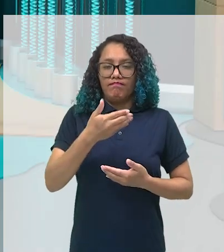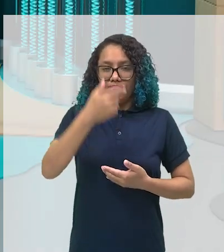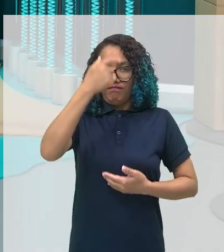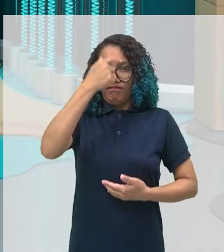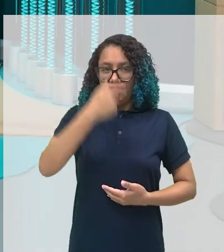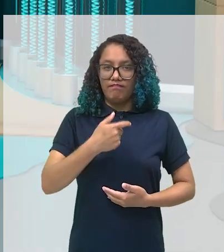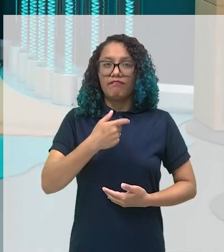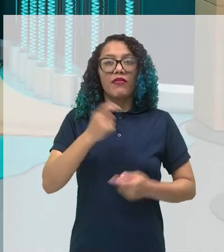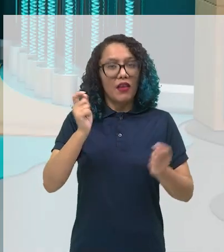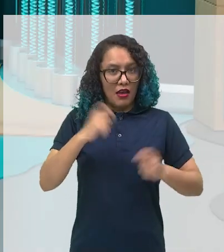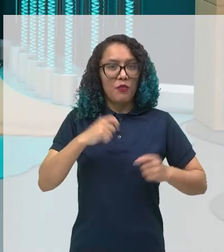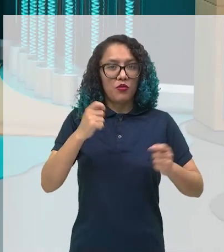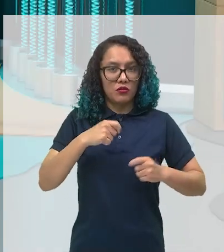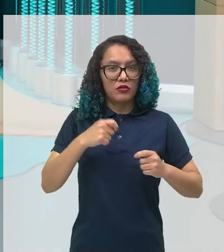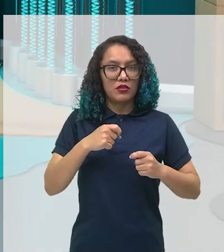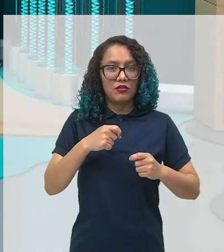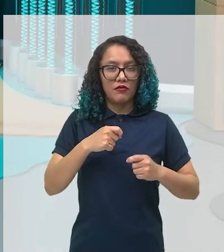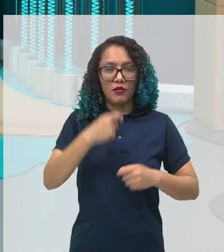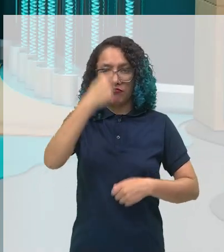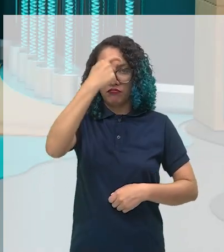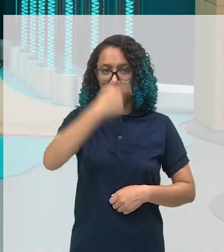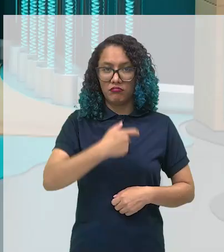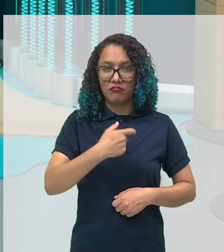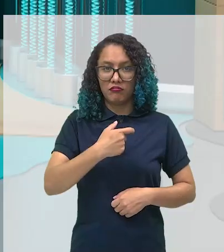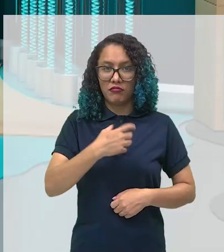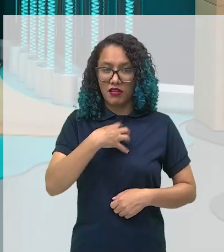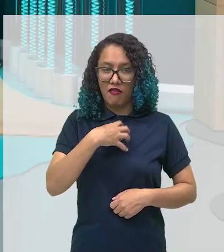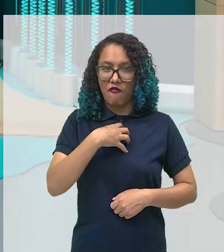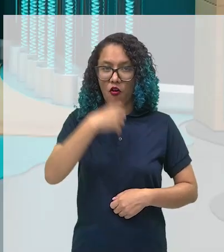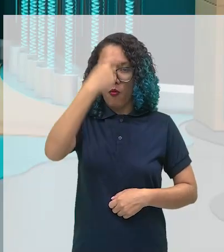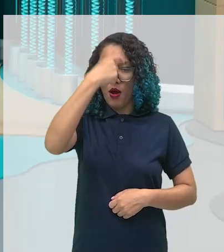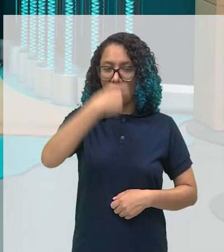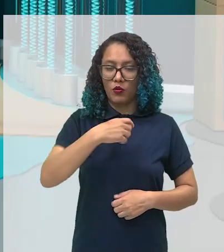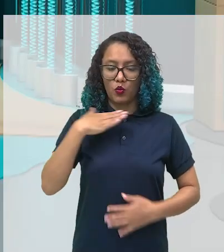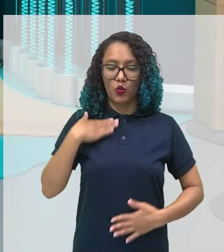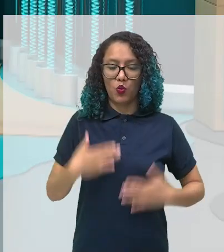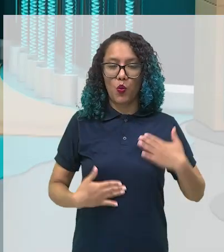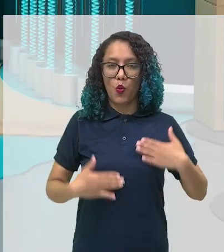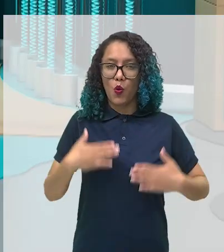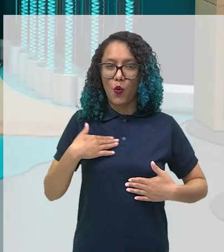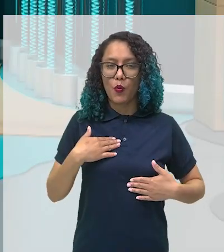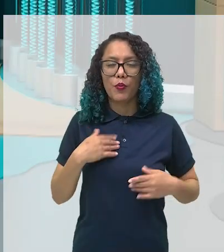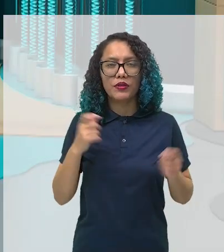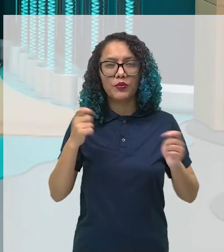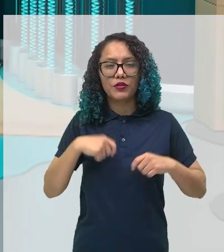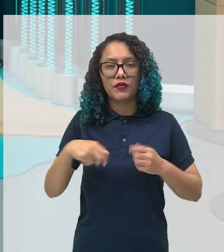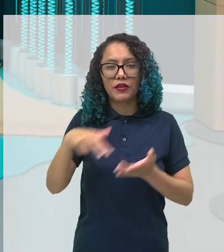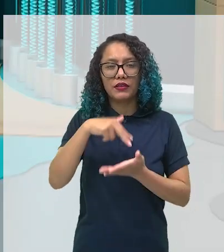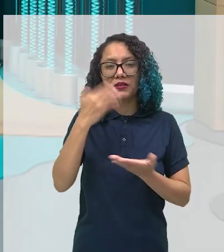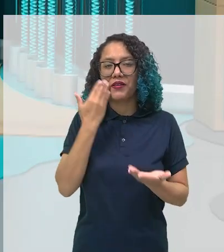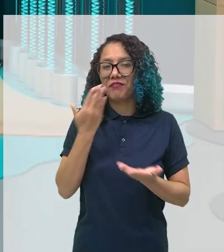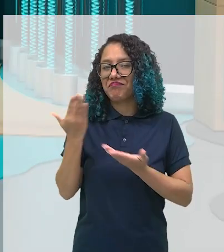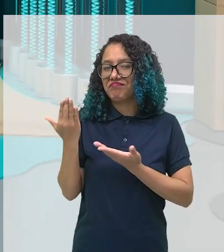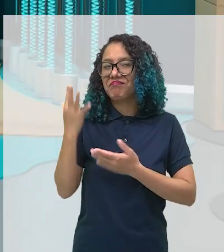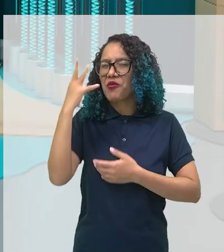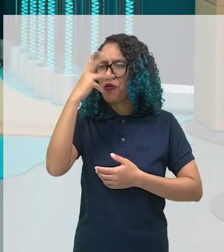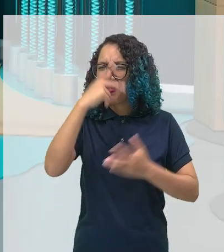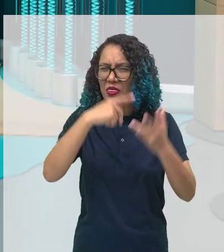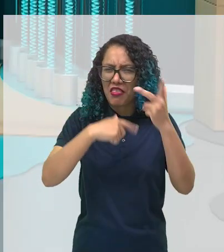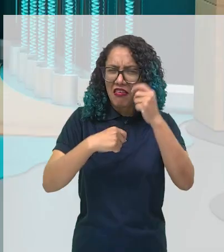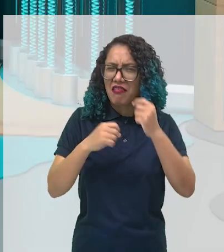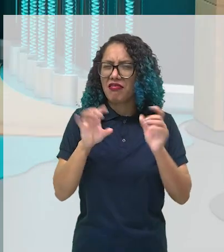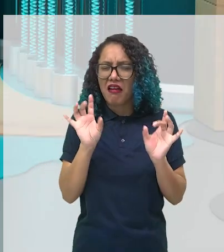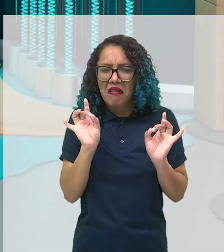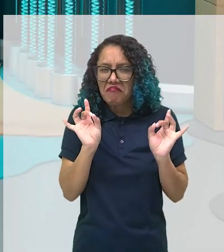manter uma postura bem ereta, uma boa postura, né, para que a dança ela se torne assim, ó, elegante, bem